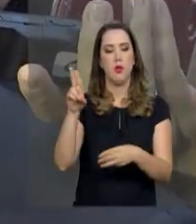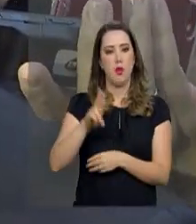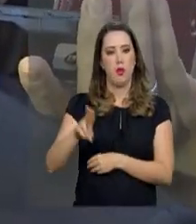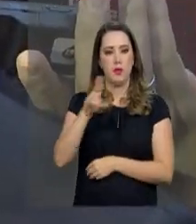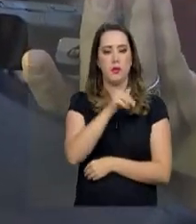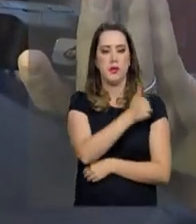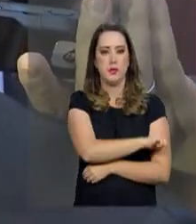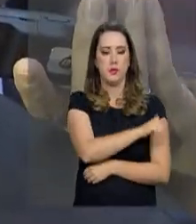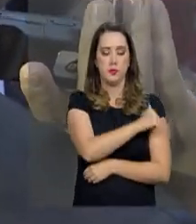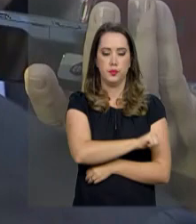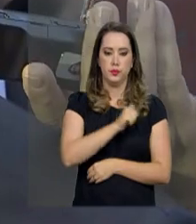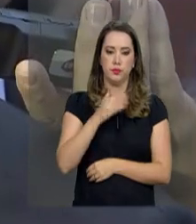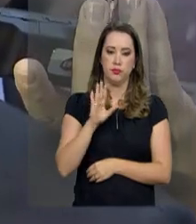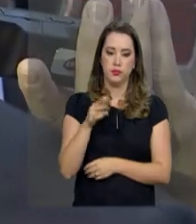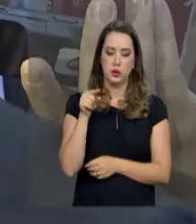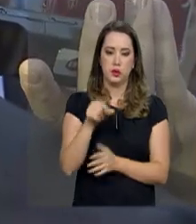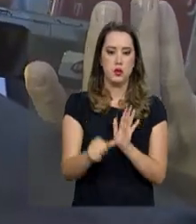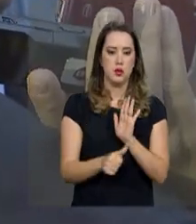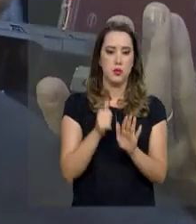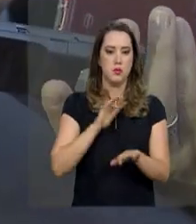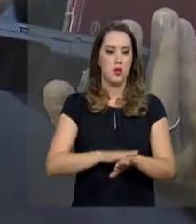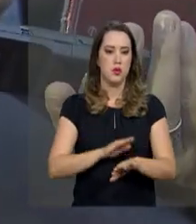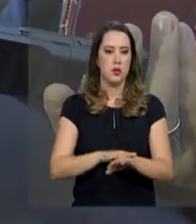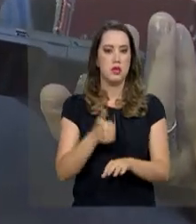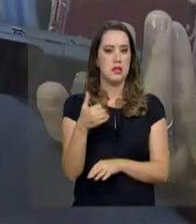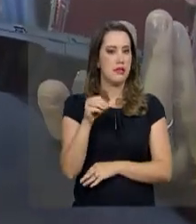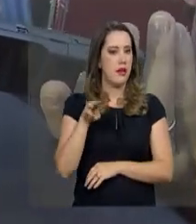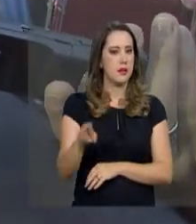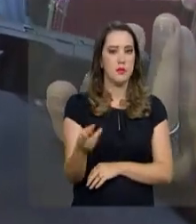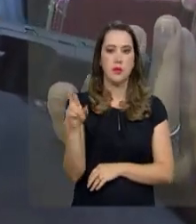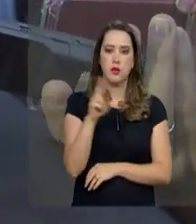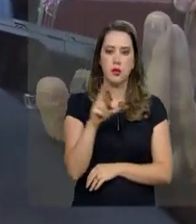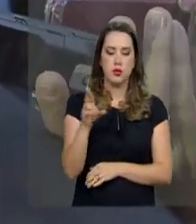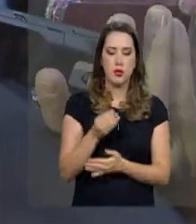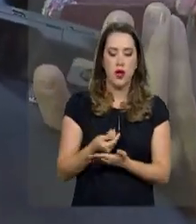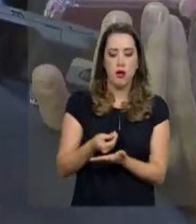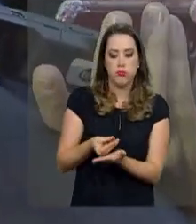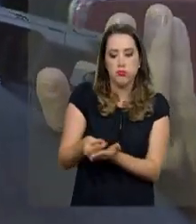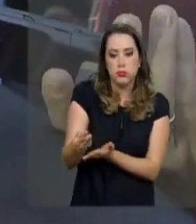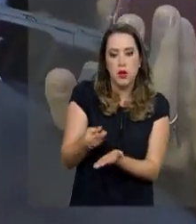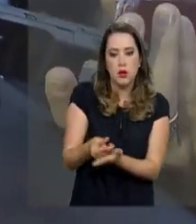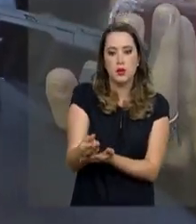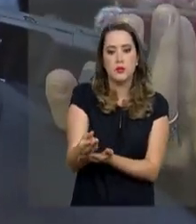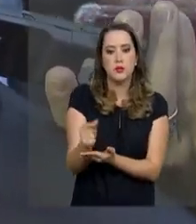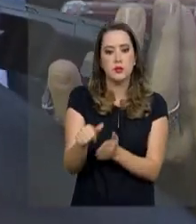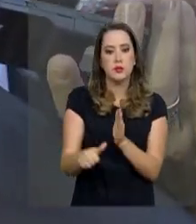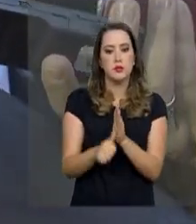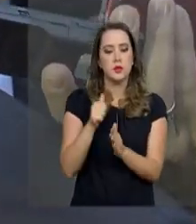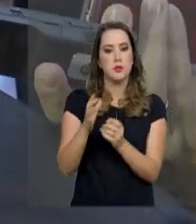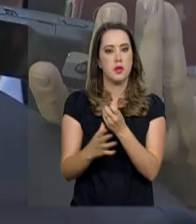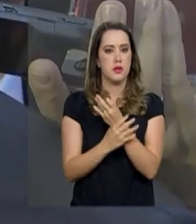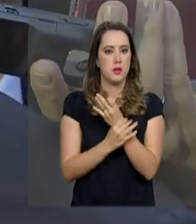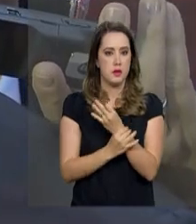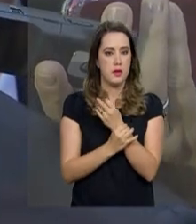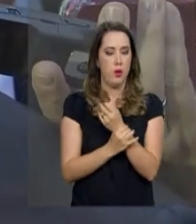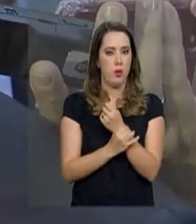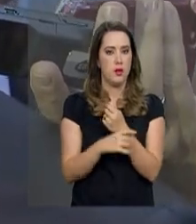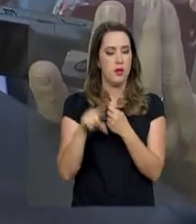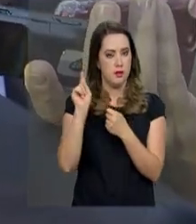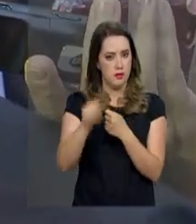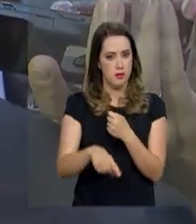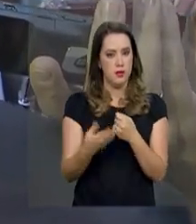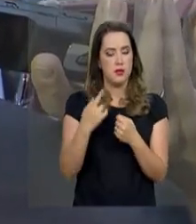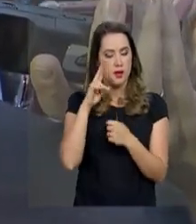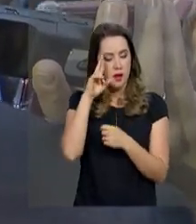Janeiro, neste primeiro momento, 10 milhões de reais para garantir, em primeiro, a segurança do patrimônio,